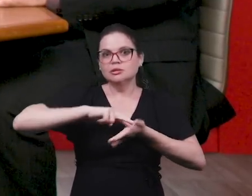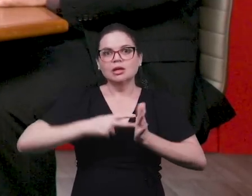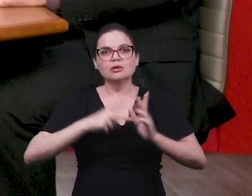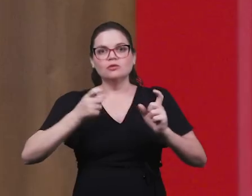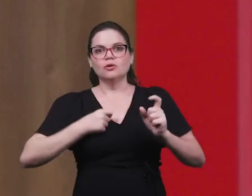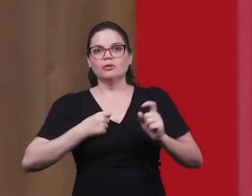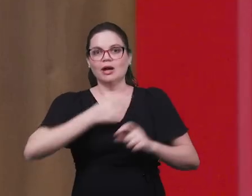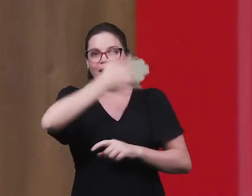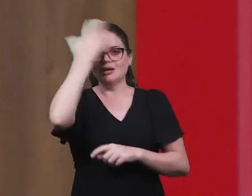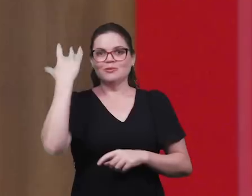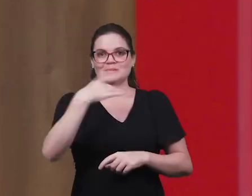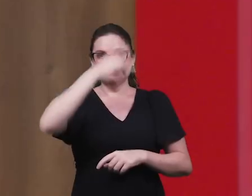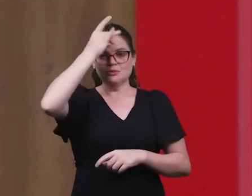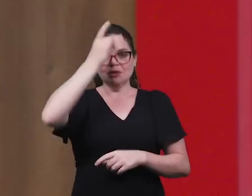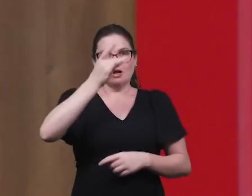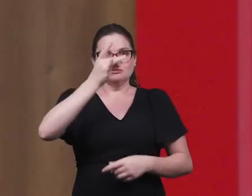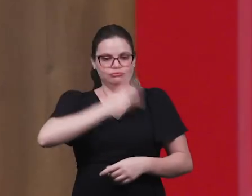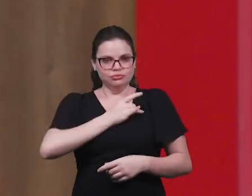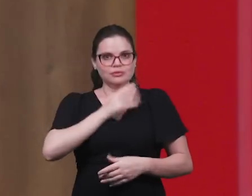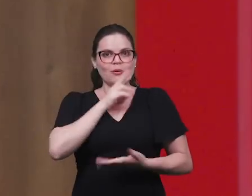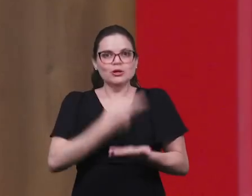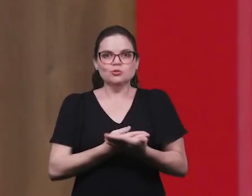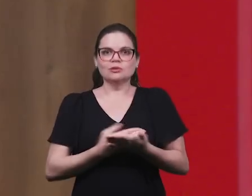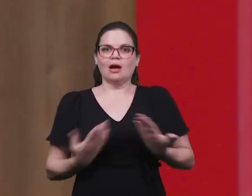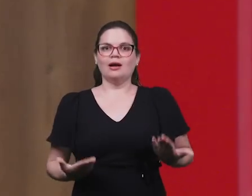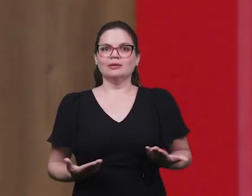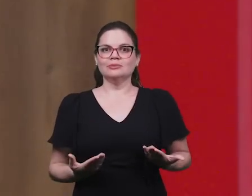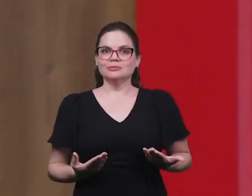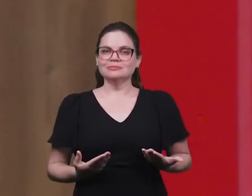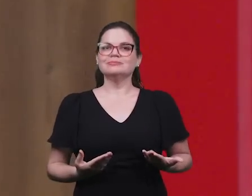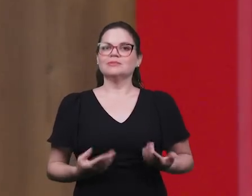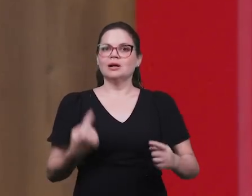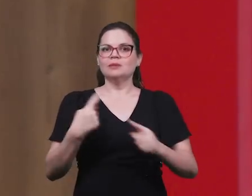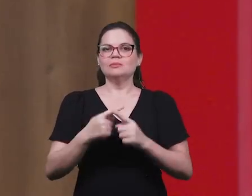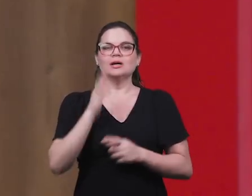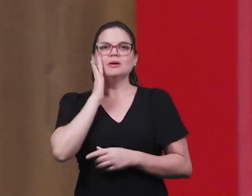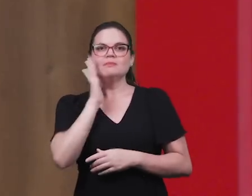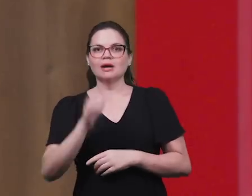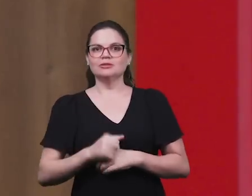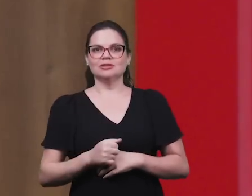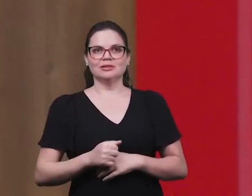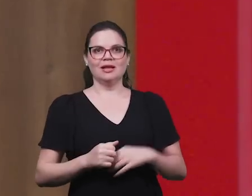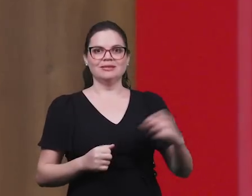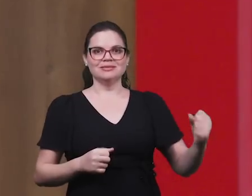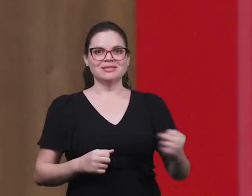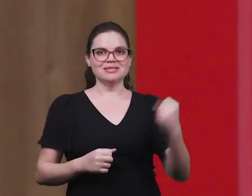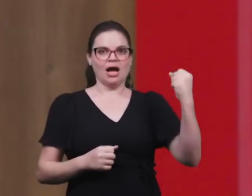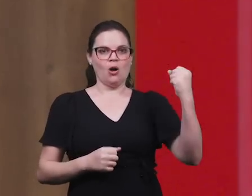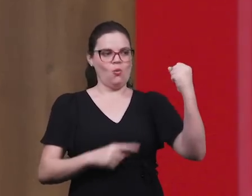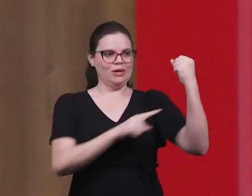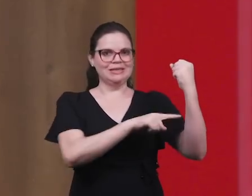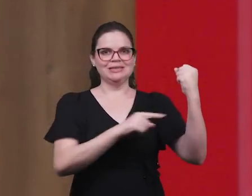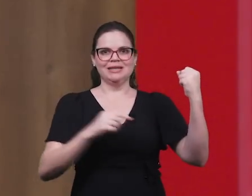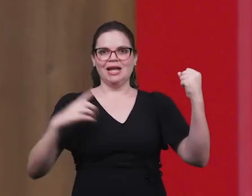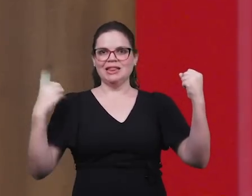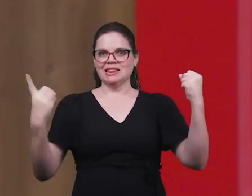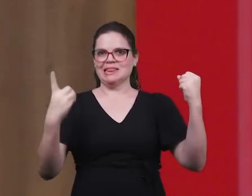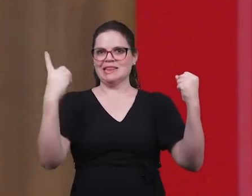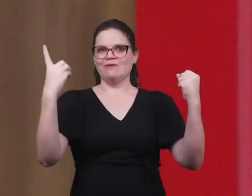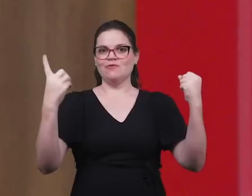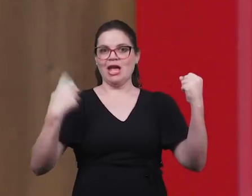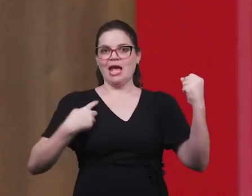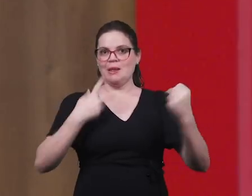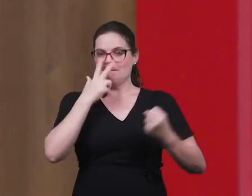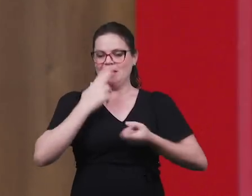perseguido, que por algumas vezes já tinha passado perto da morte por culpa de Saul, ele ter um domínio próprio, né?